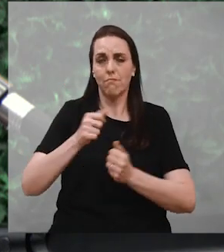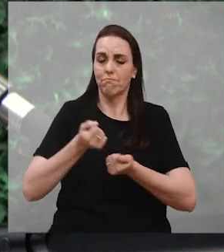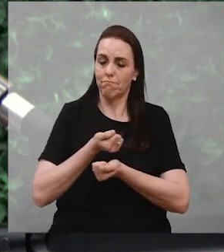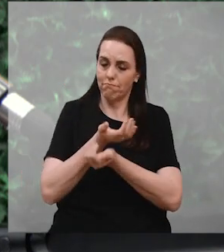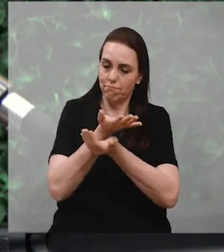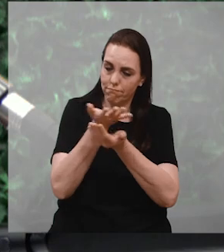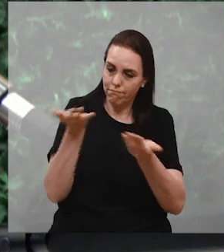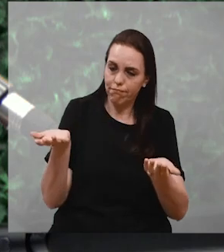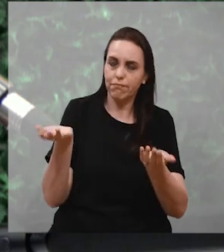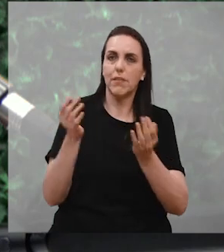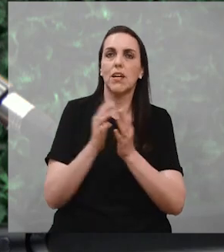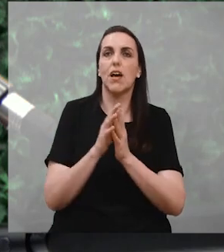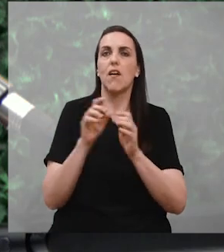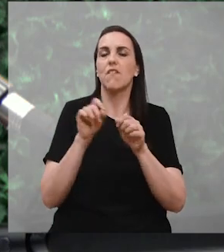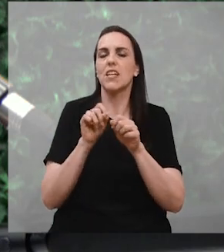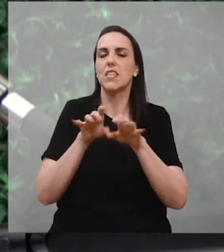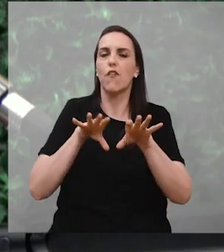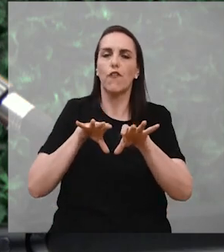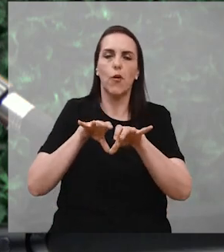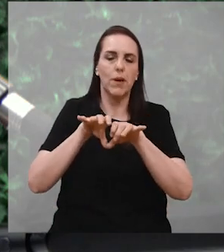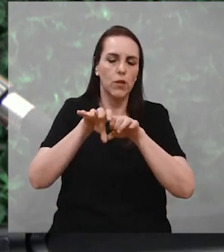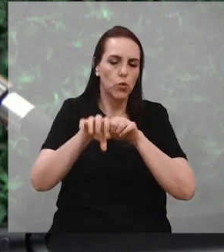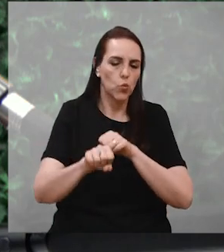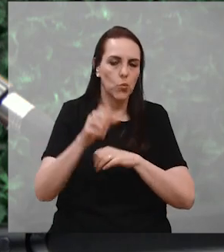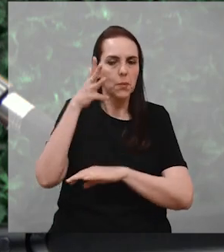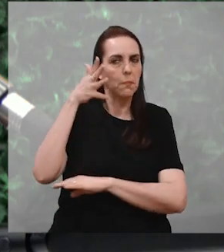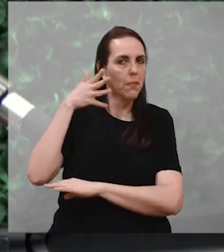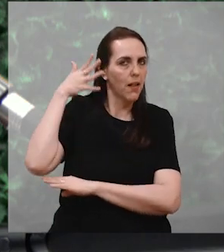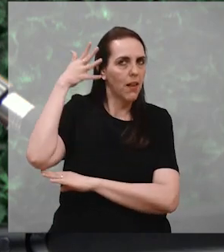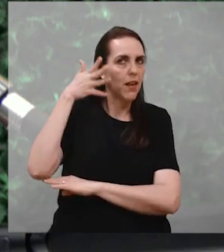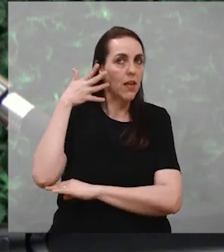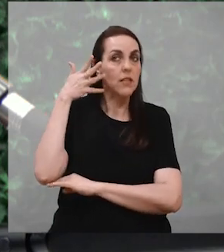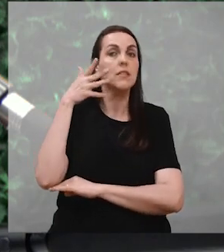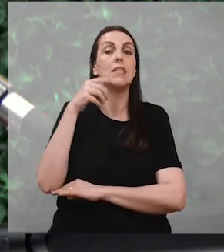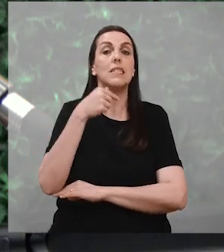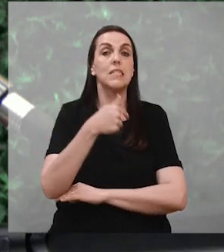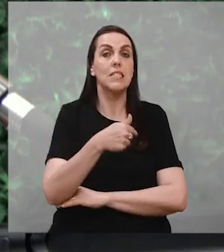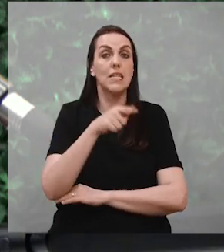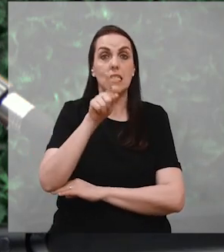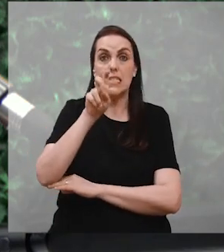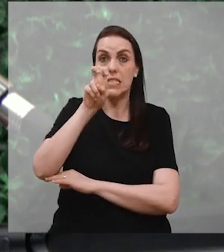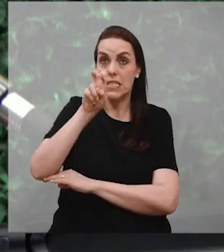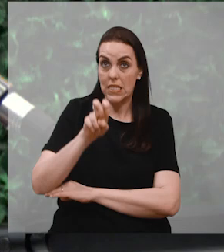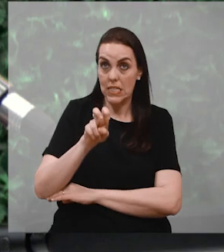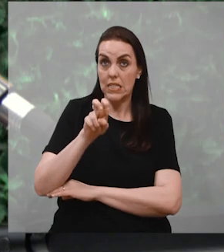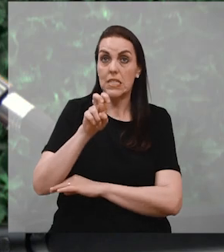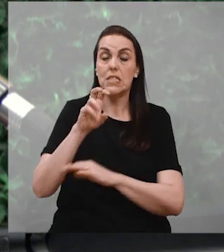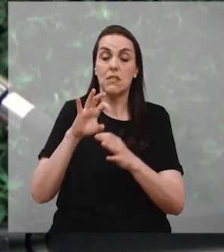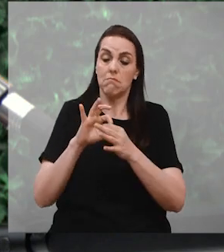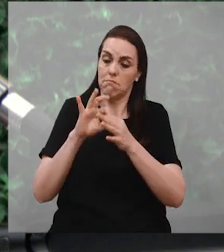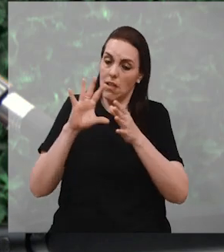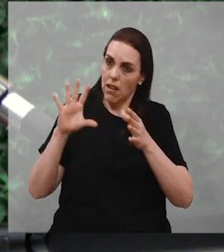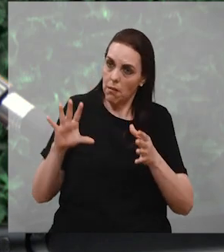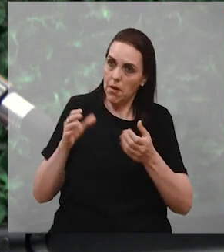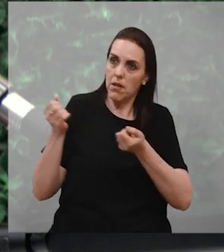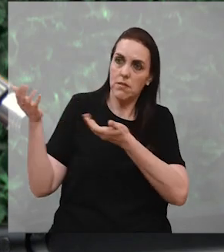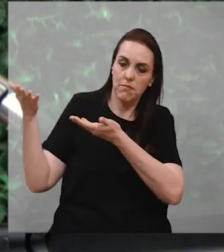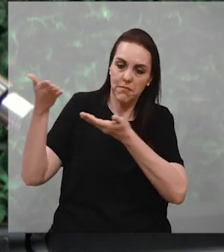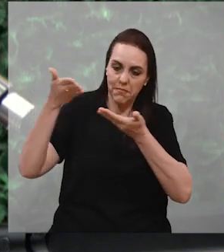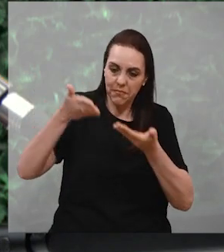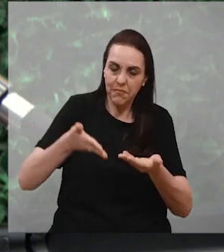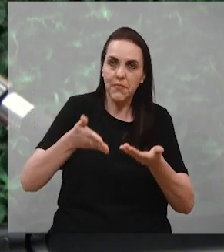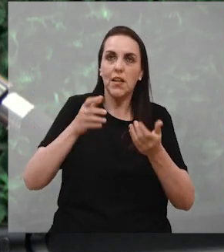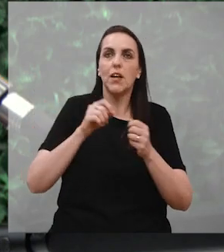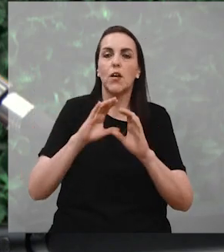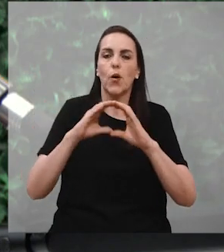podem ceder para a comunidade, para realizar formatura, para realizar palestra. E aí foram 715